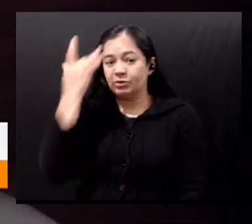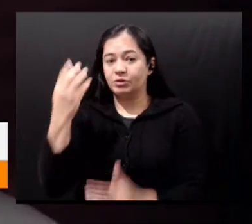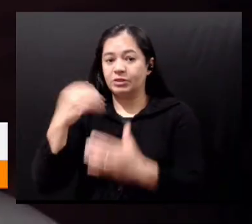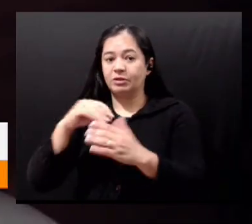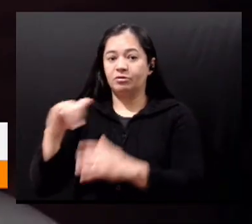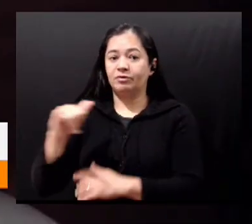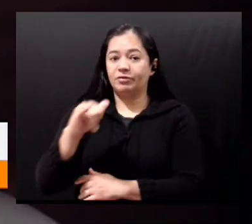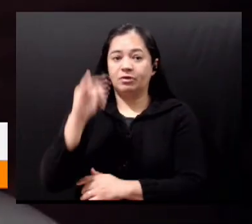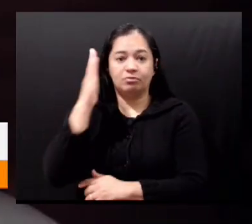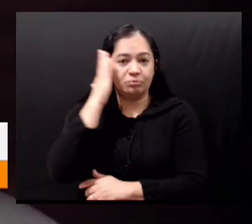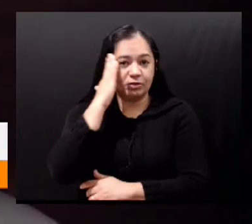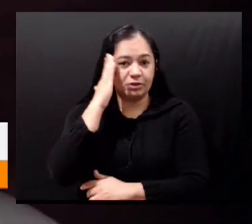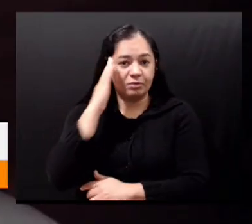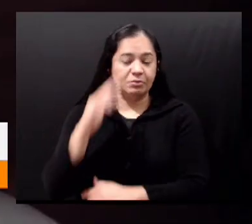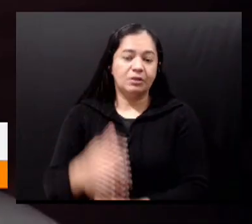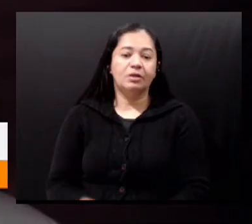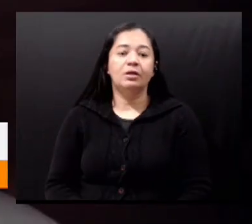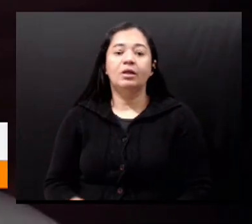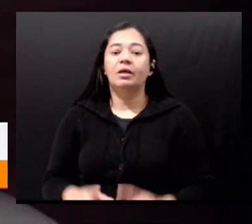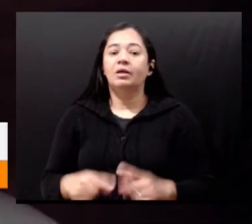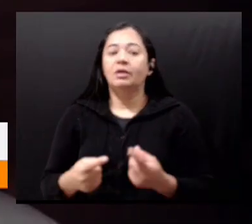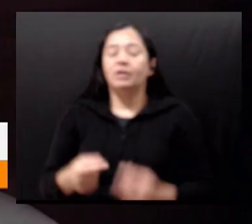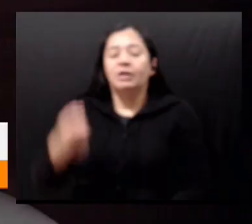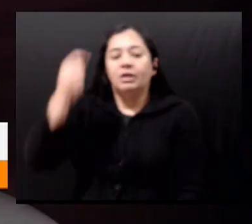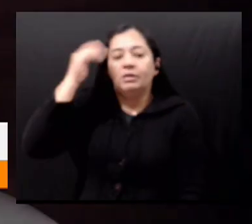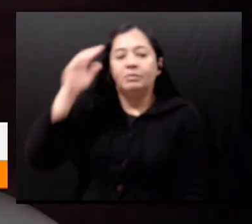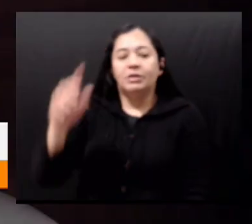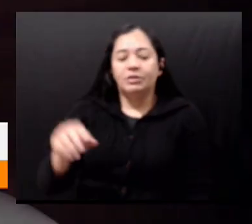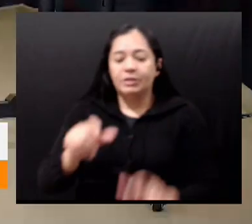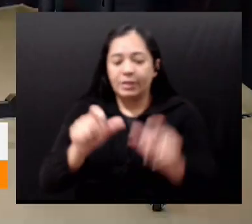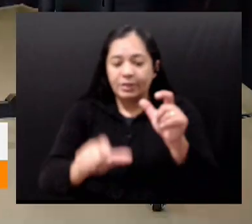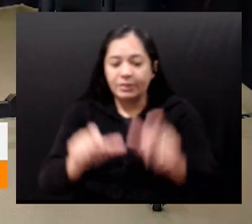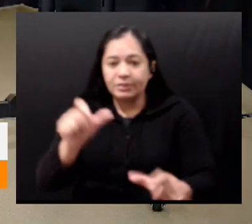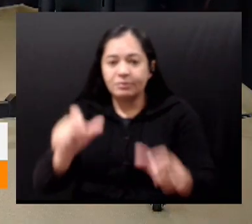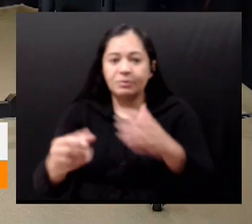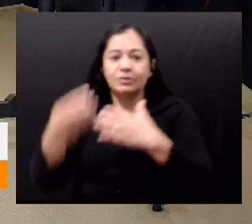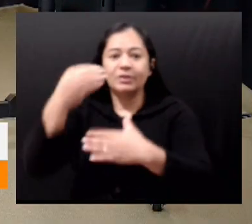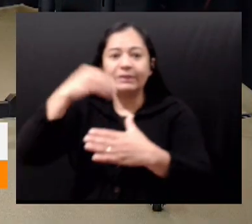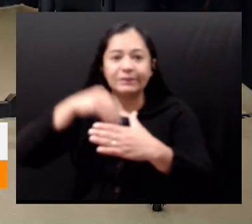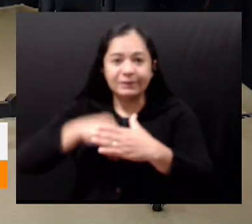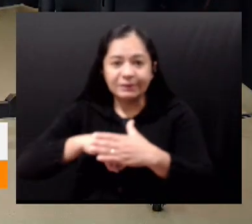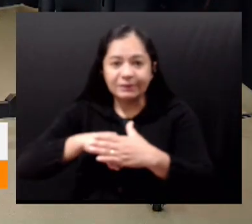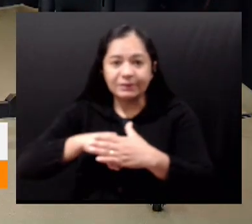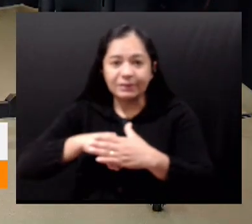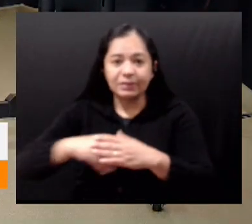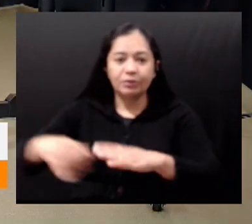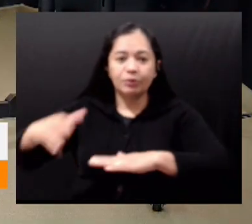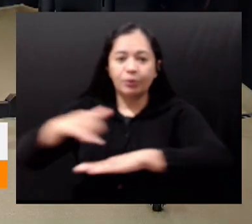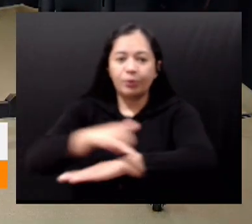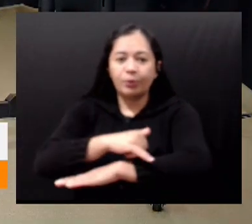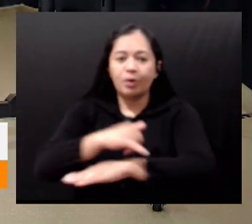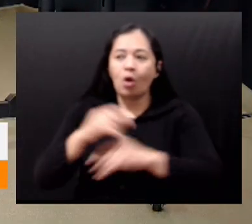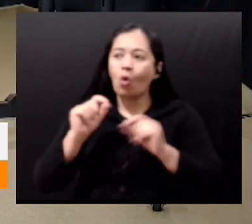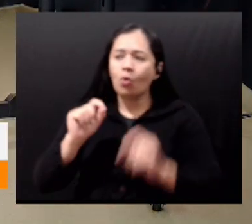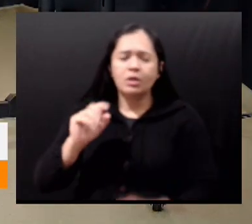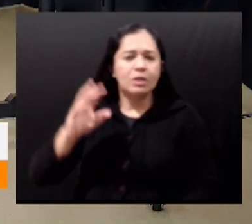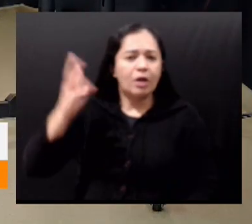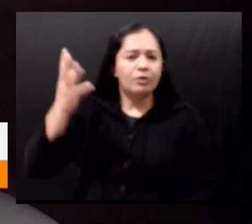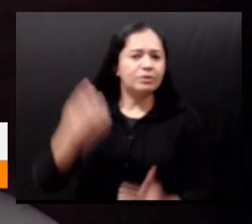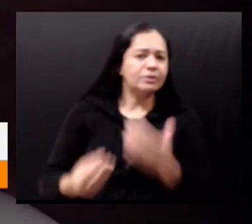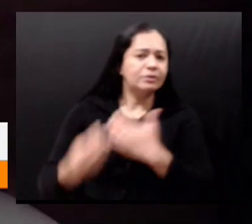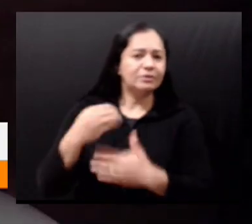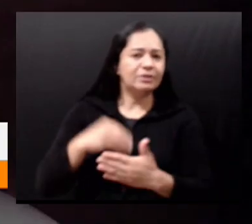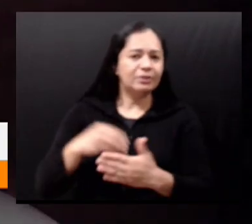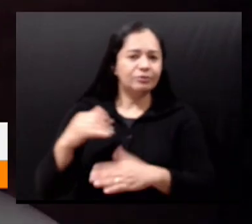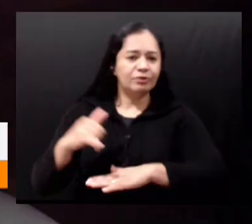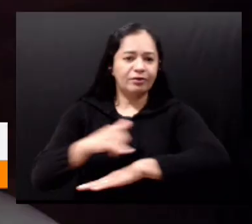às vezes não, mas imagina que os passageiros ficaram sabendo. Desviou a rota, imagina, né, o Então, que aconteceu dentro desse esses avião? passageiros